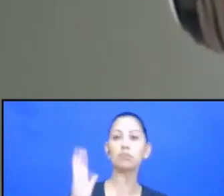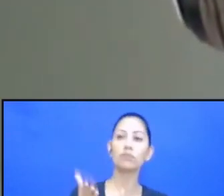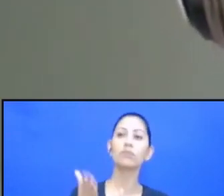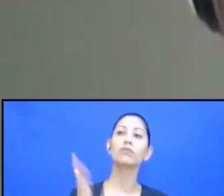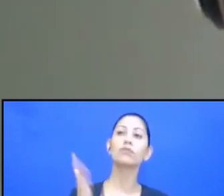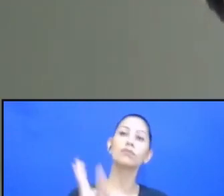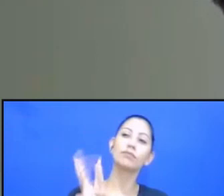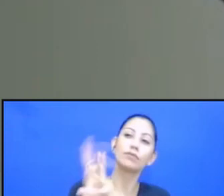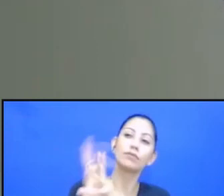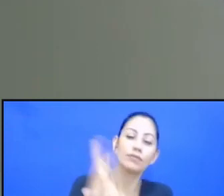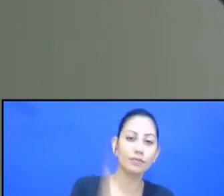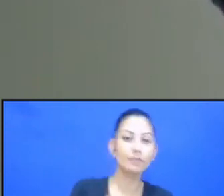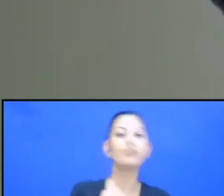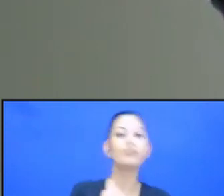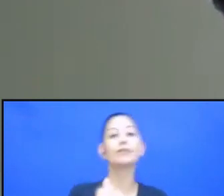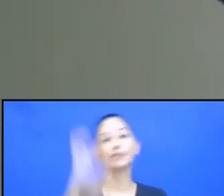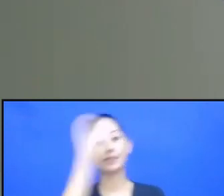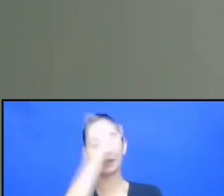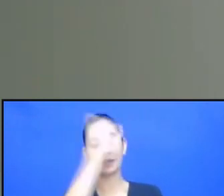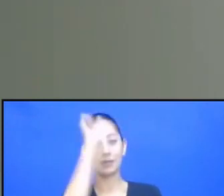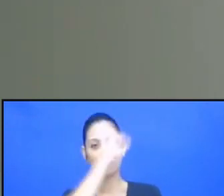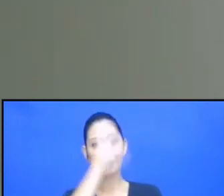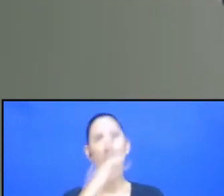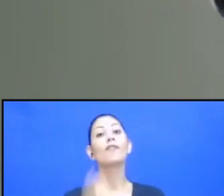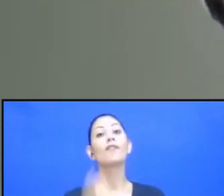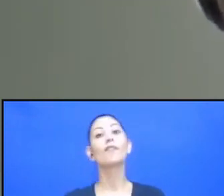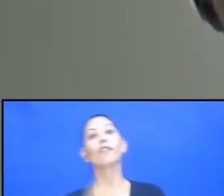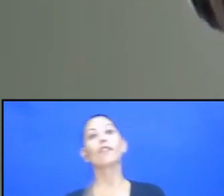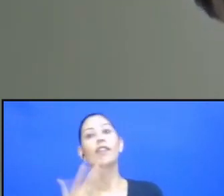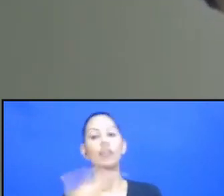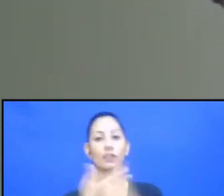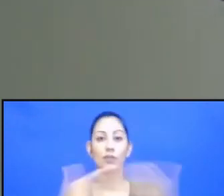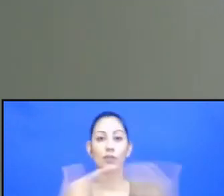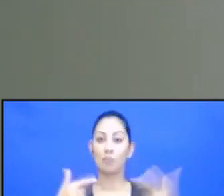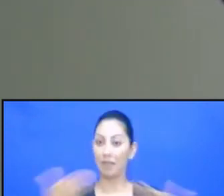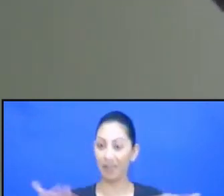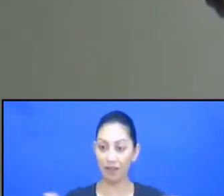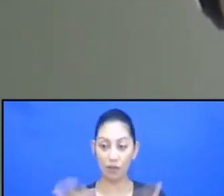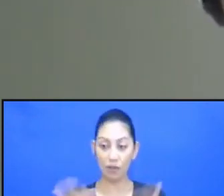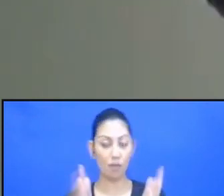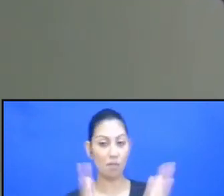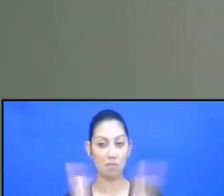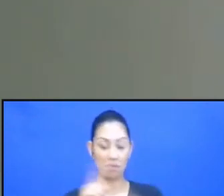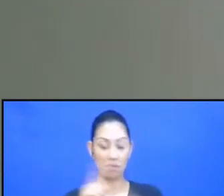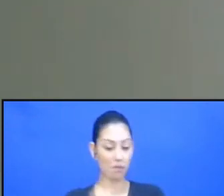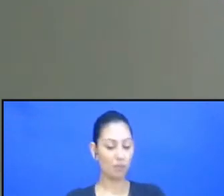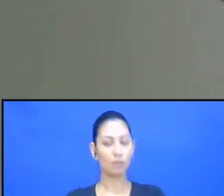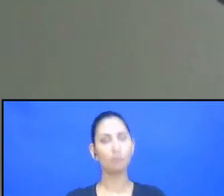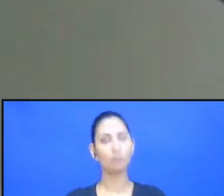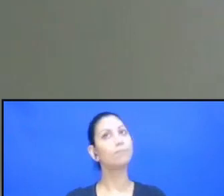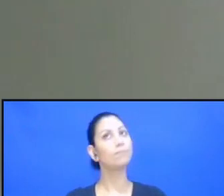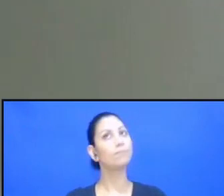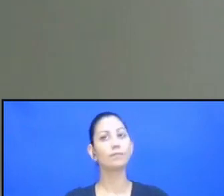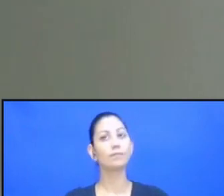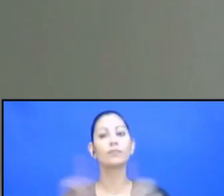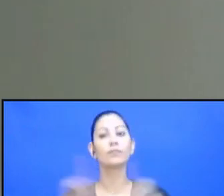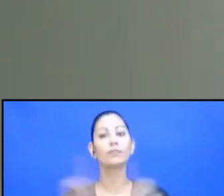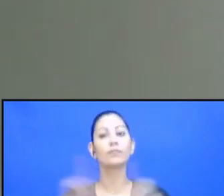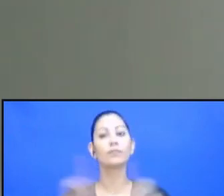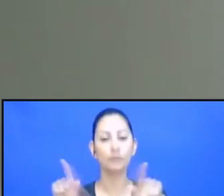a este, e de um educador ligado à Universidade de São